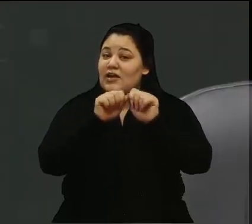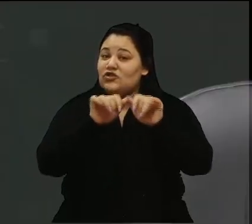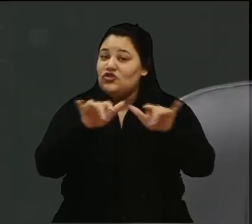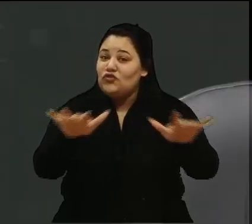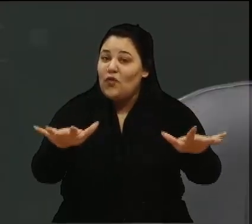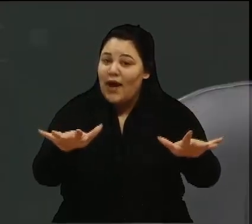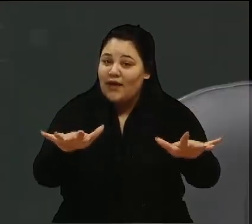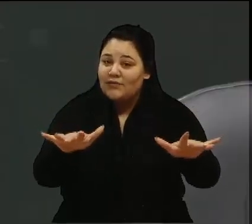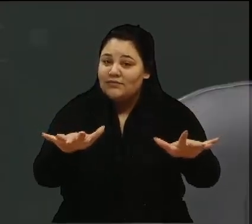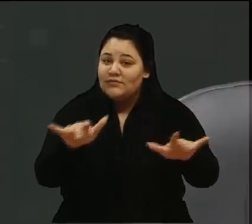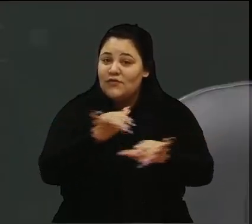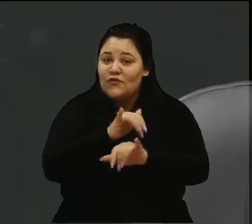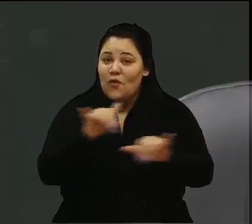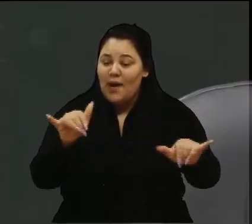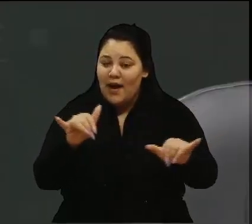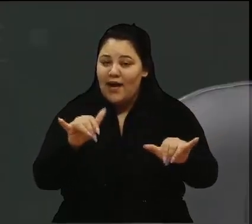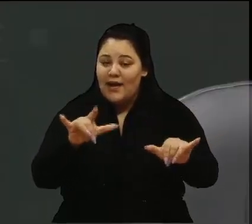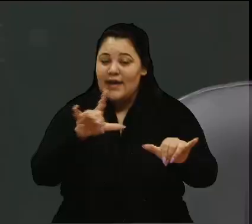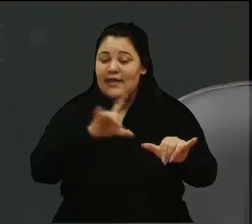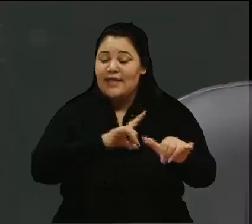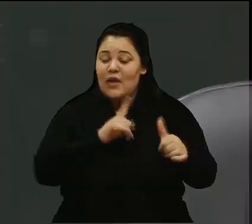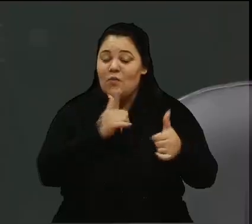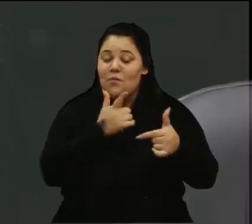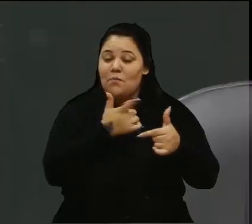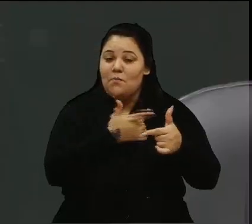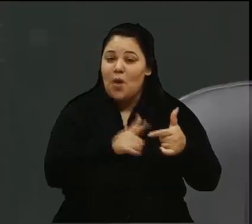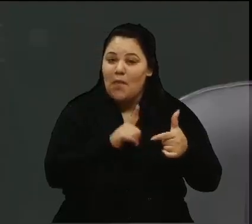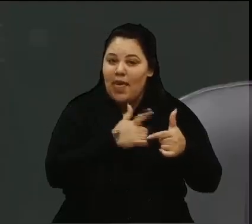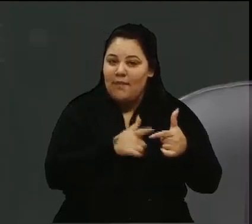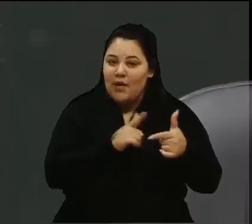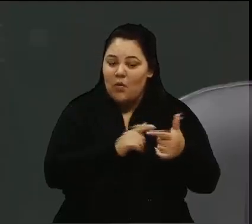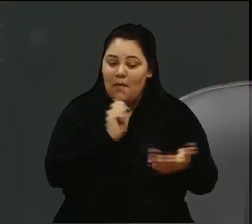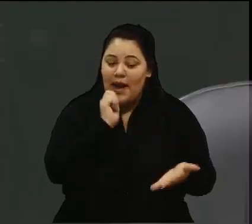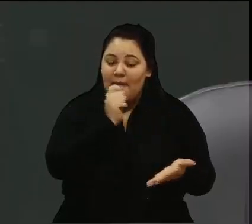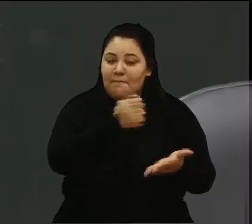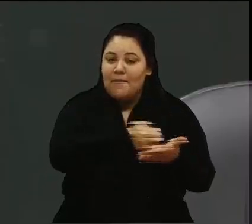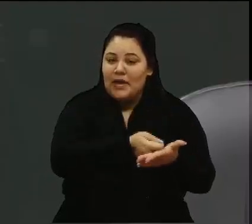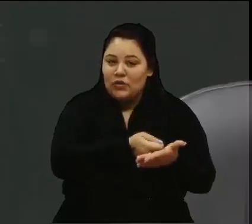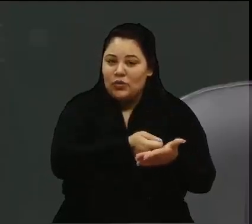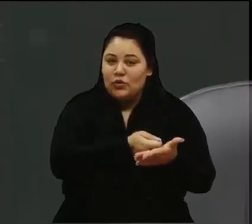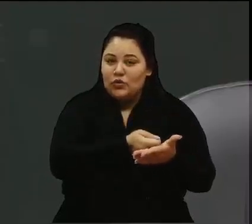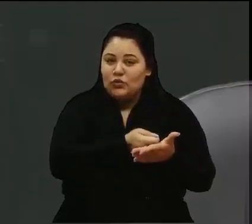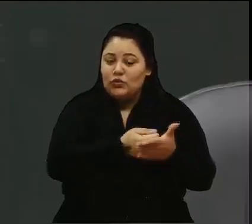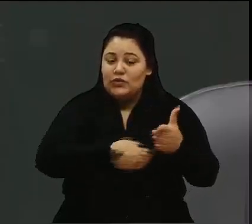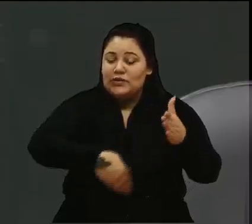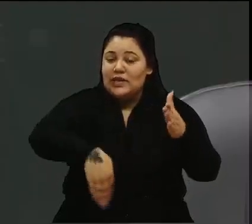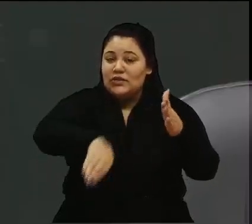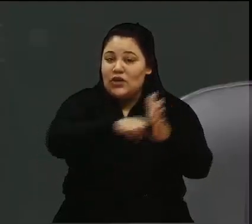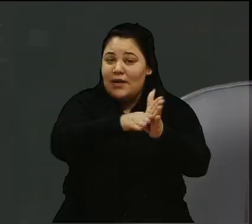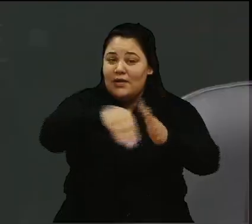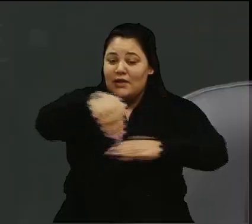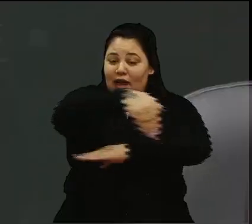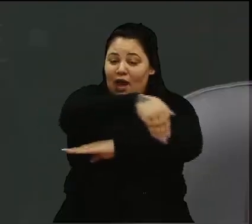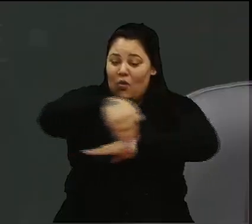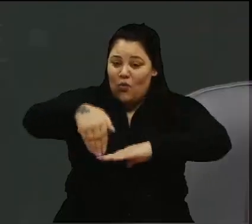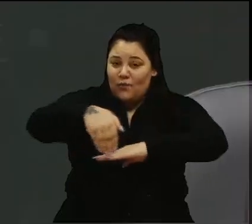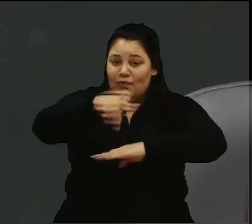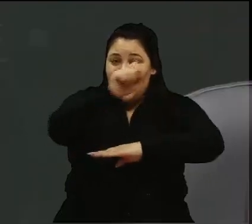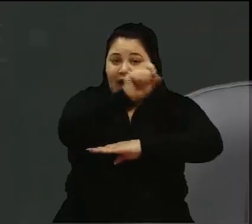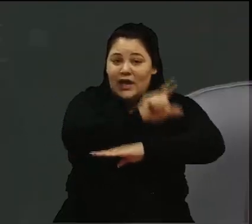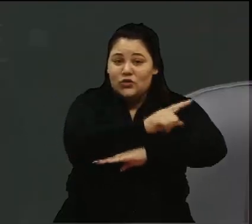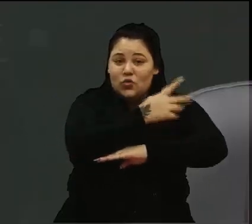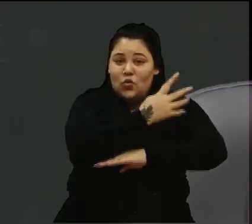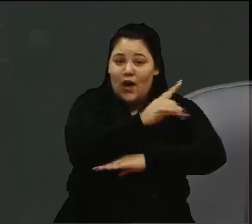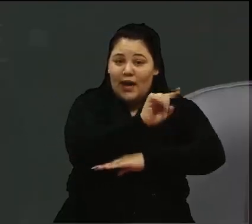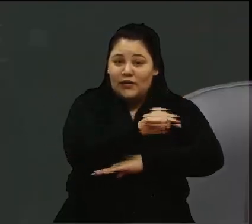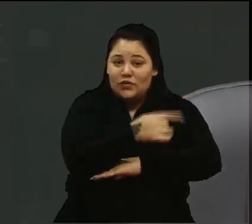temos um problema com o RECPay. O problema começa com a Zona Azul custar R$ 4,40 por hora e a Zona Verde custar